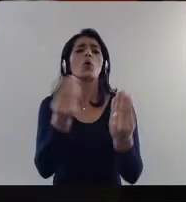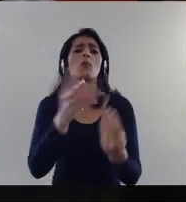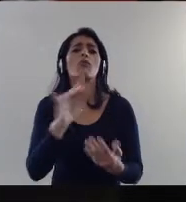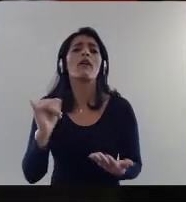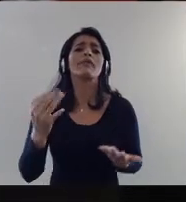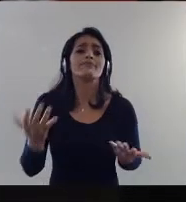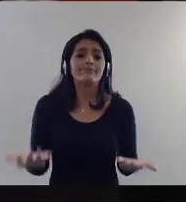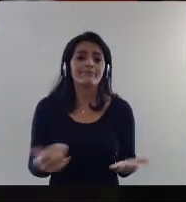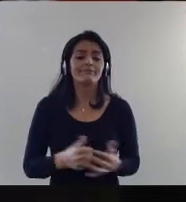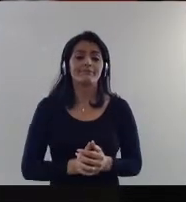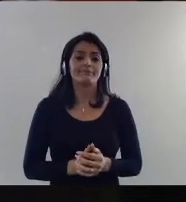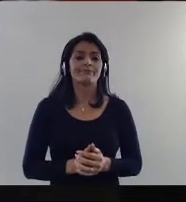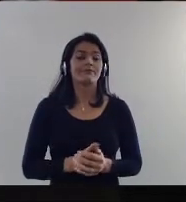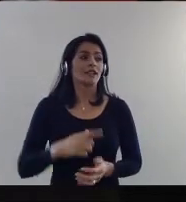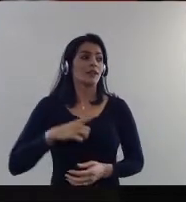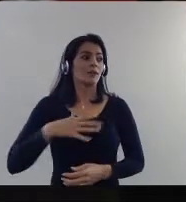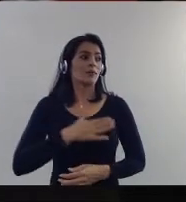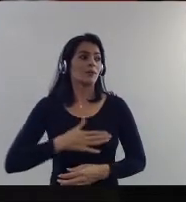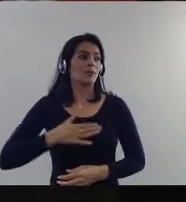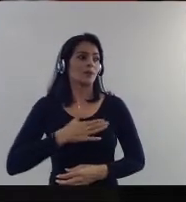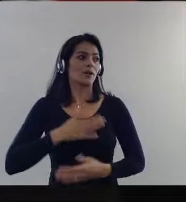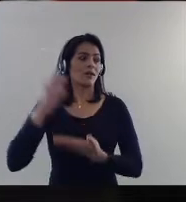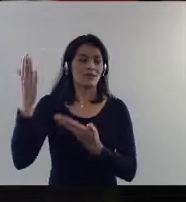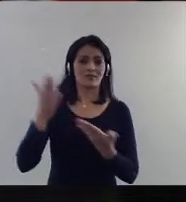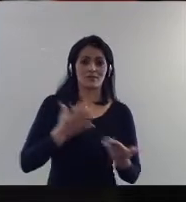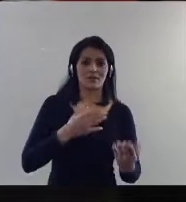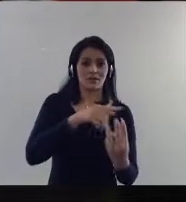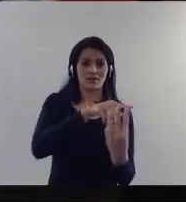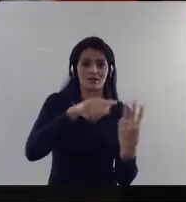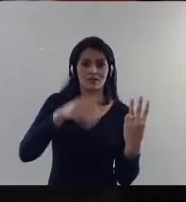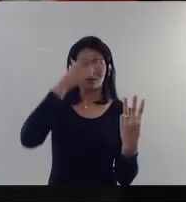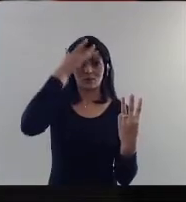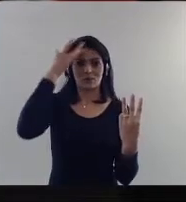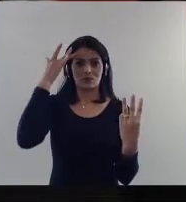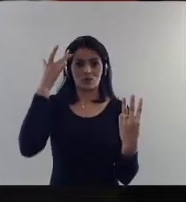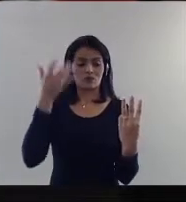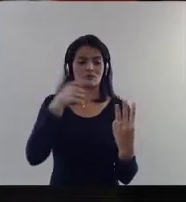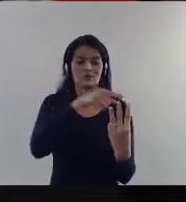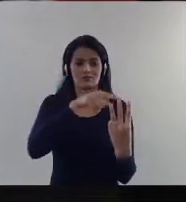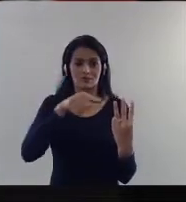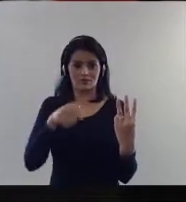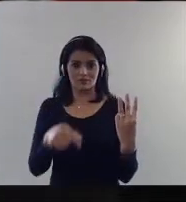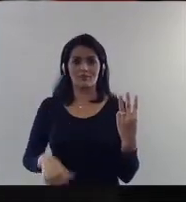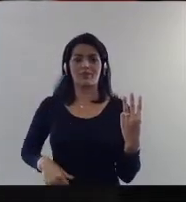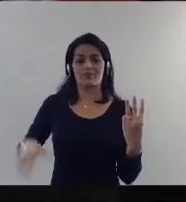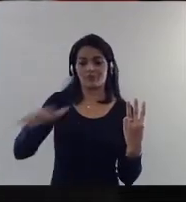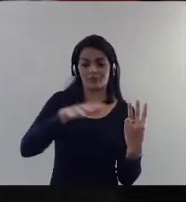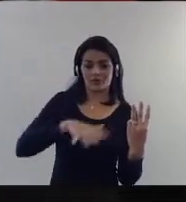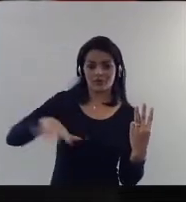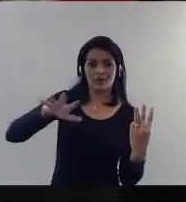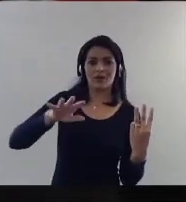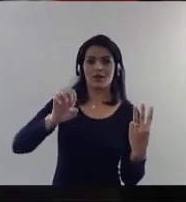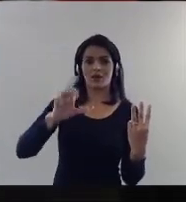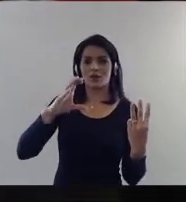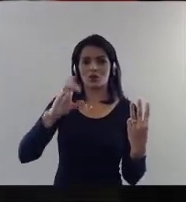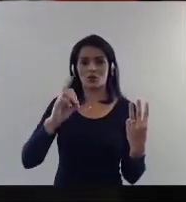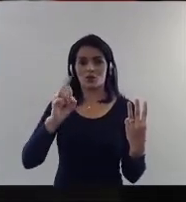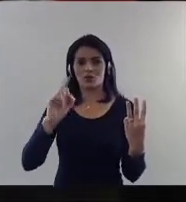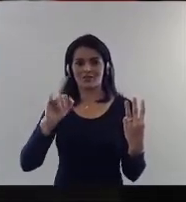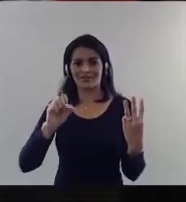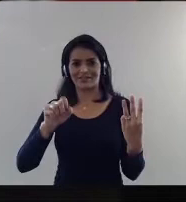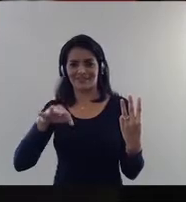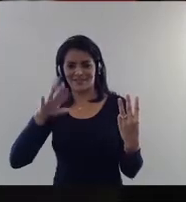de receber três grandes atores desse nosso segmento, do nosso ecossistema, do